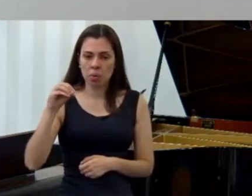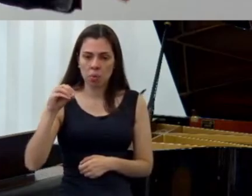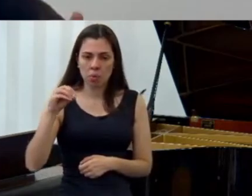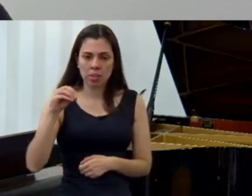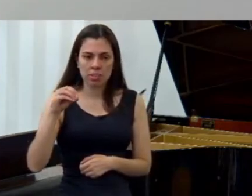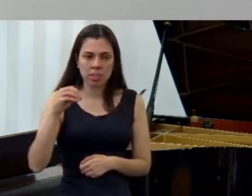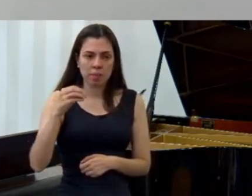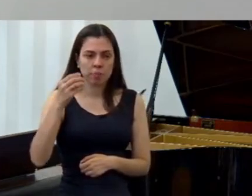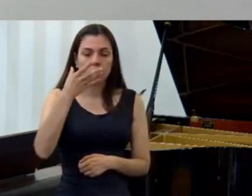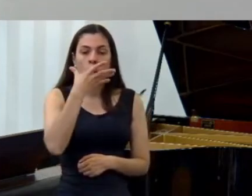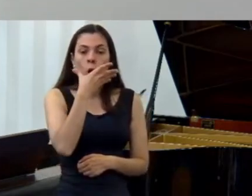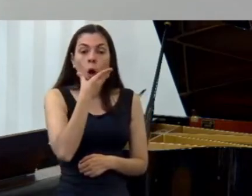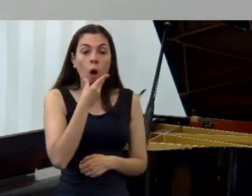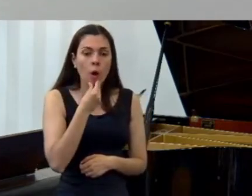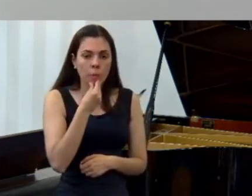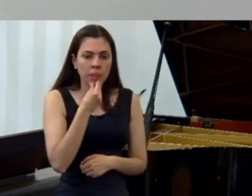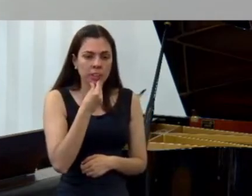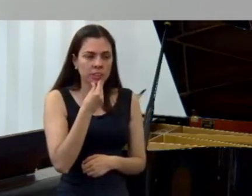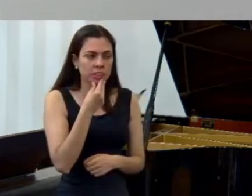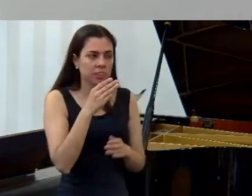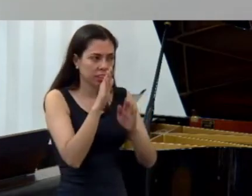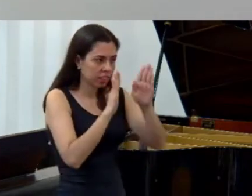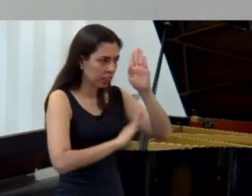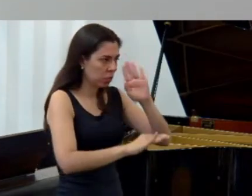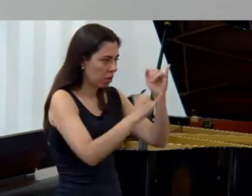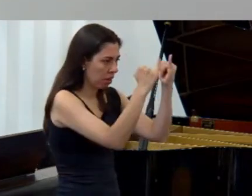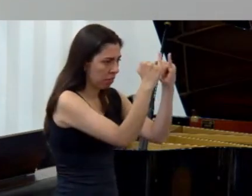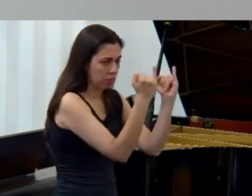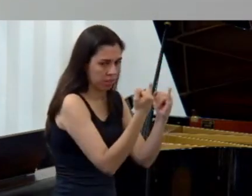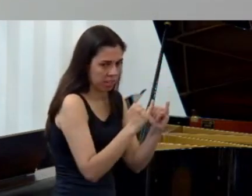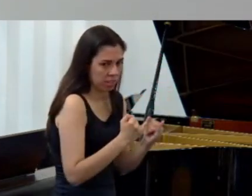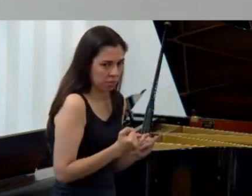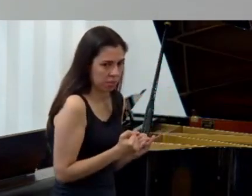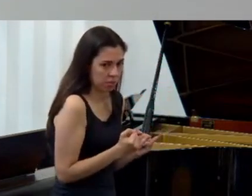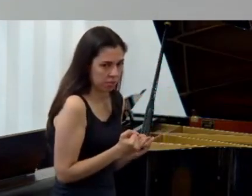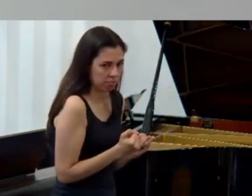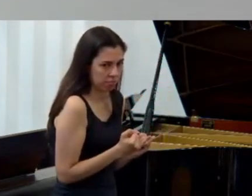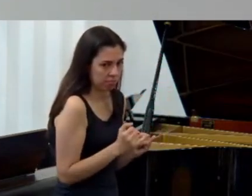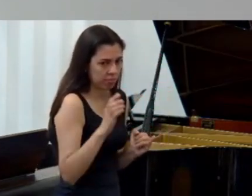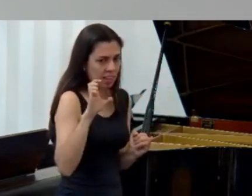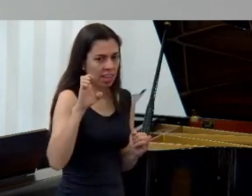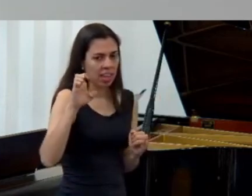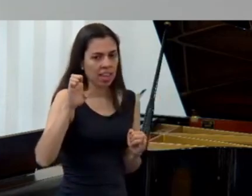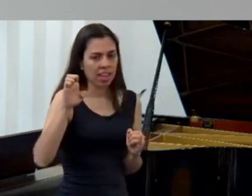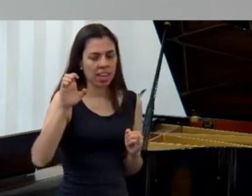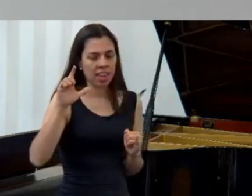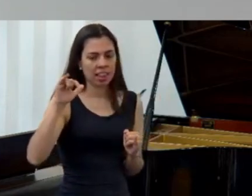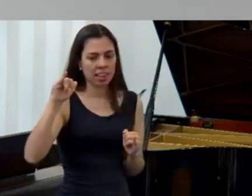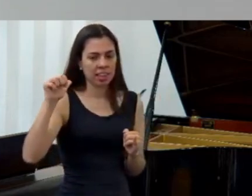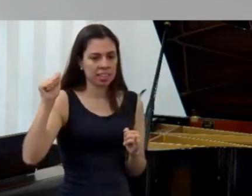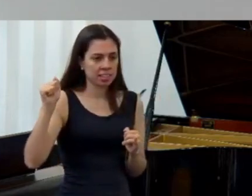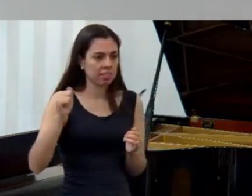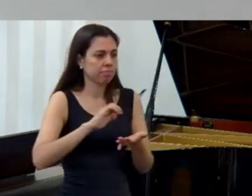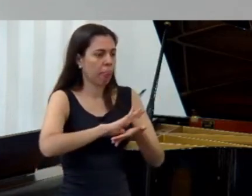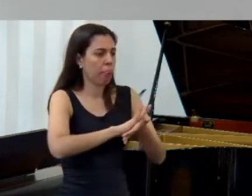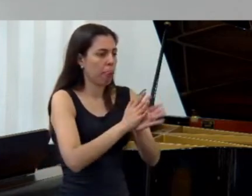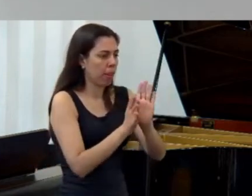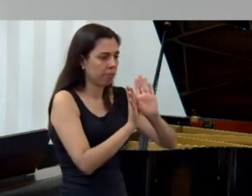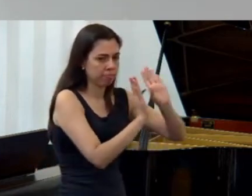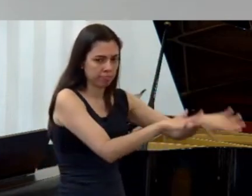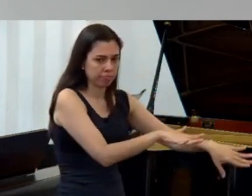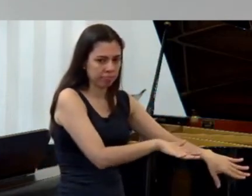publicamente honrado. E logo depois, ele está talvez em um dos momentos de